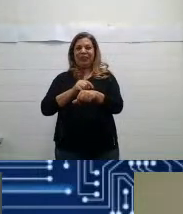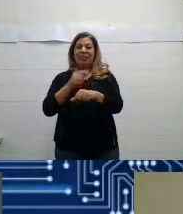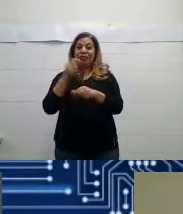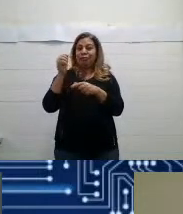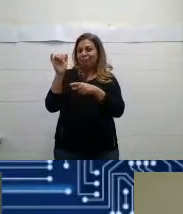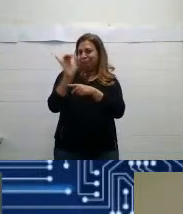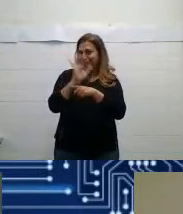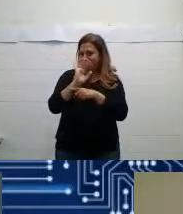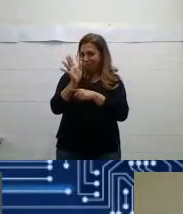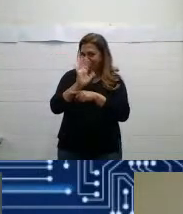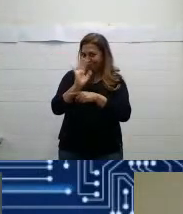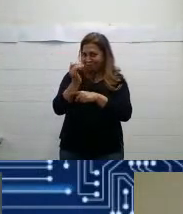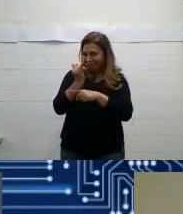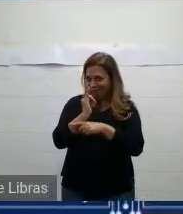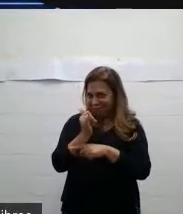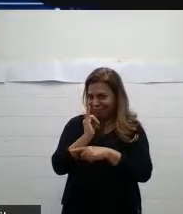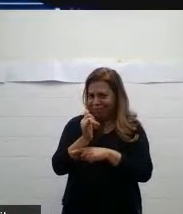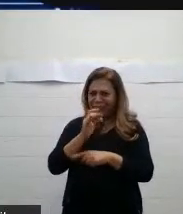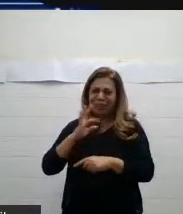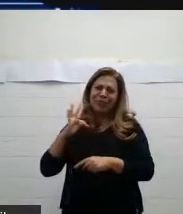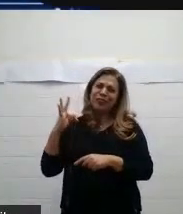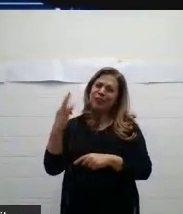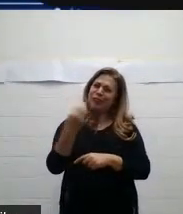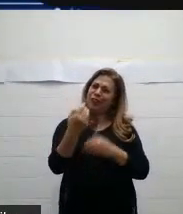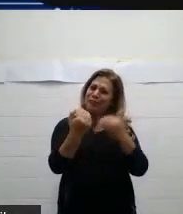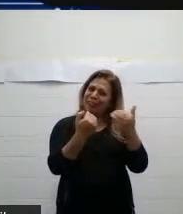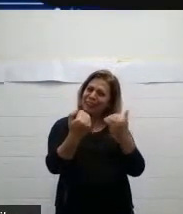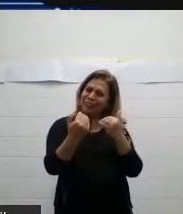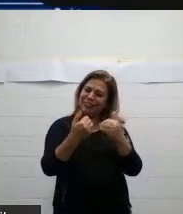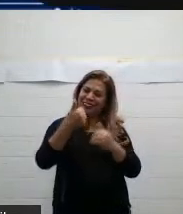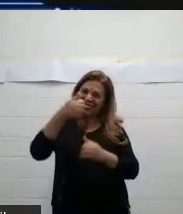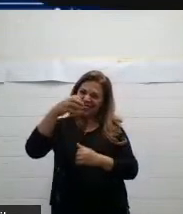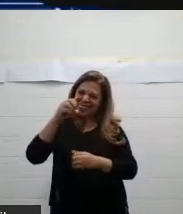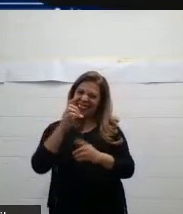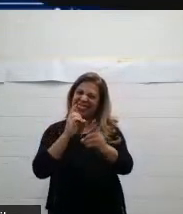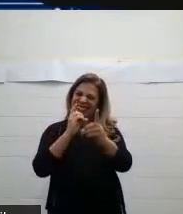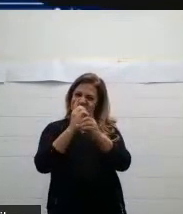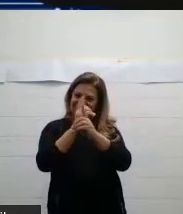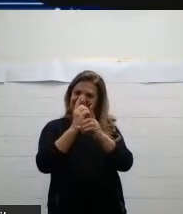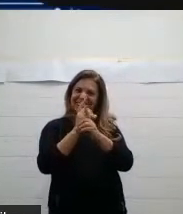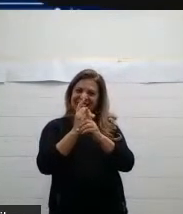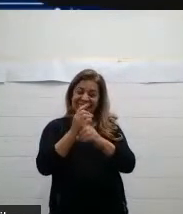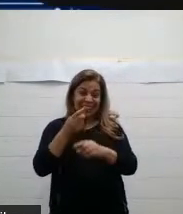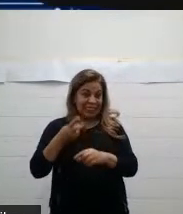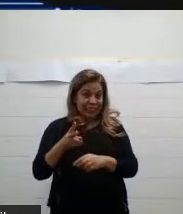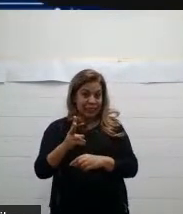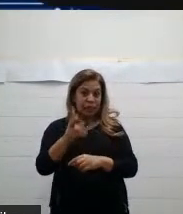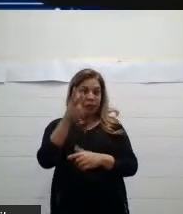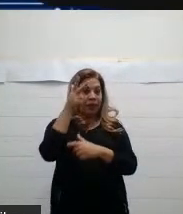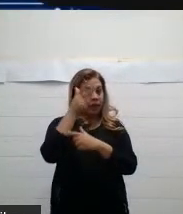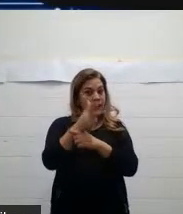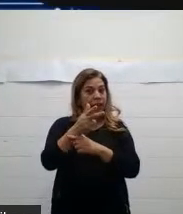para mim, eu acho que para todo mundo. Todos os 10 encontros a gente geralmente gravava